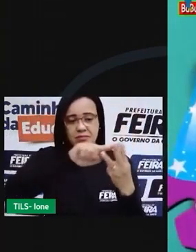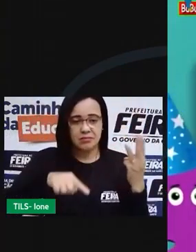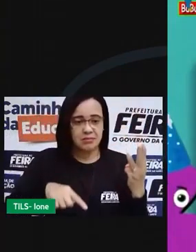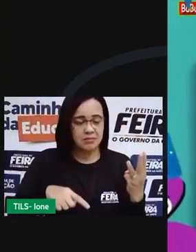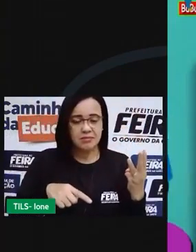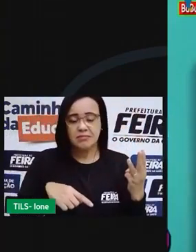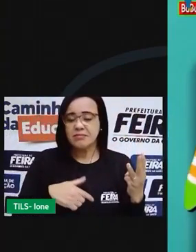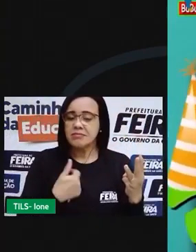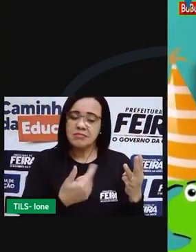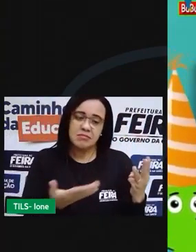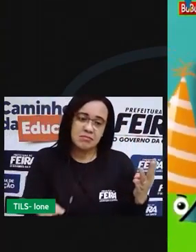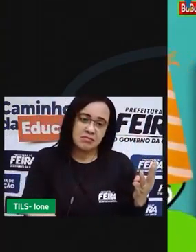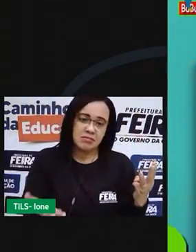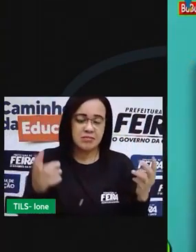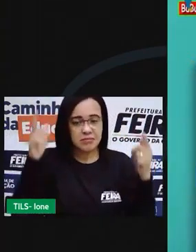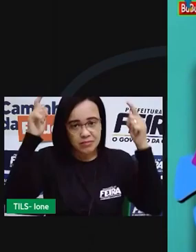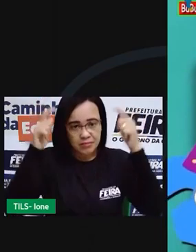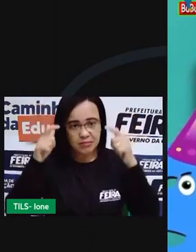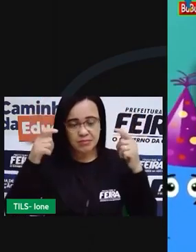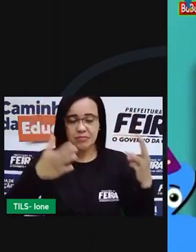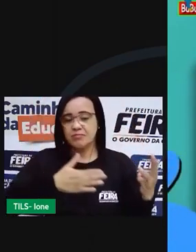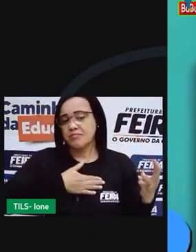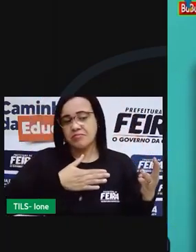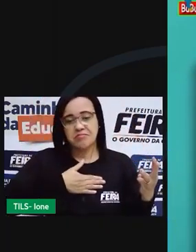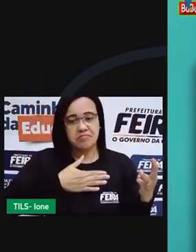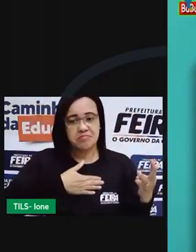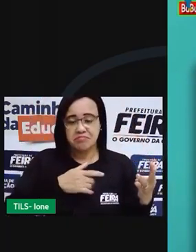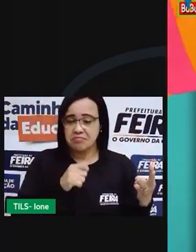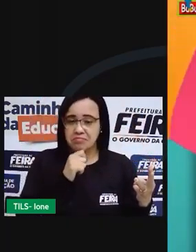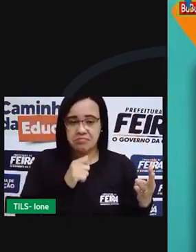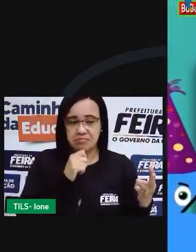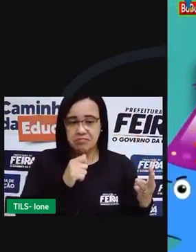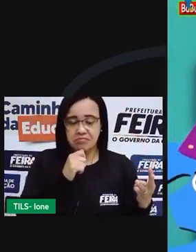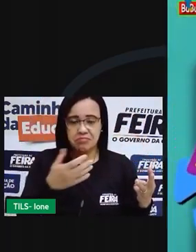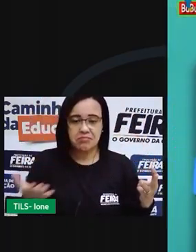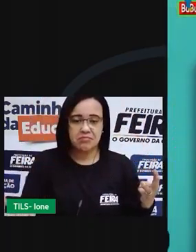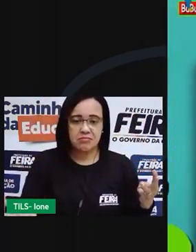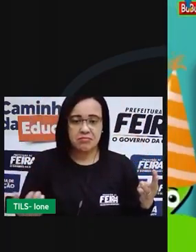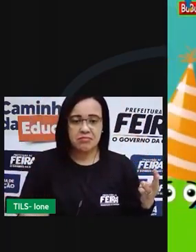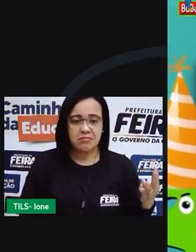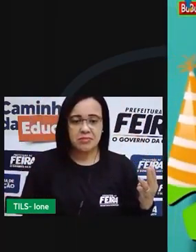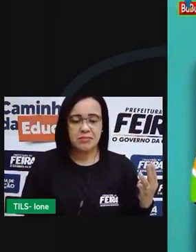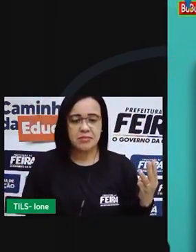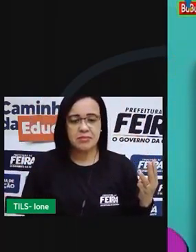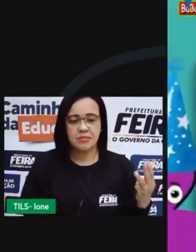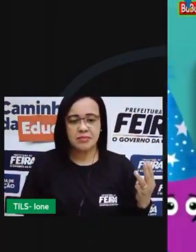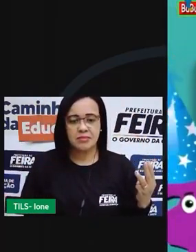O meu tem três, tem três. O meu,